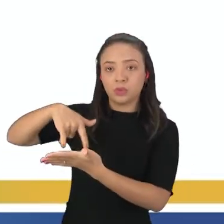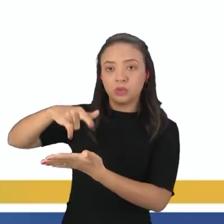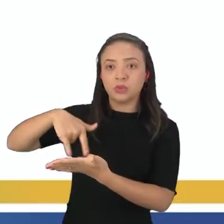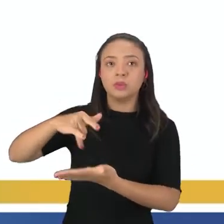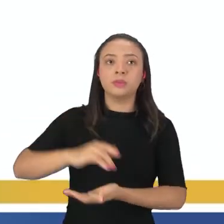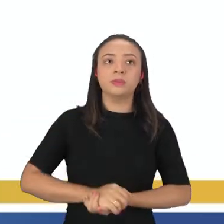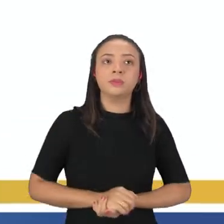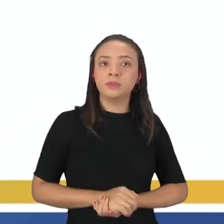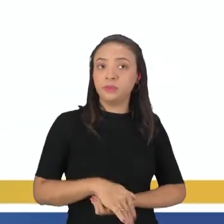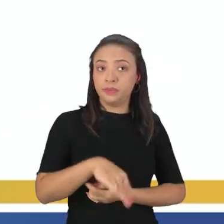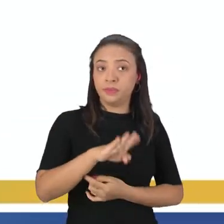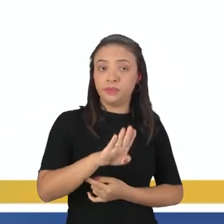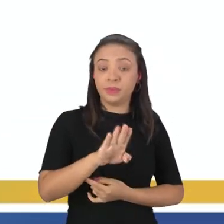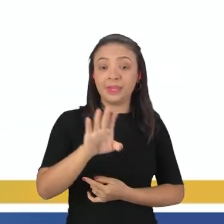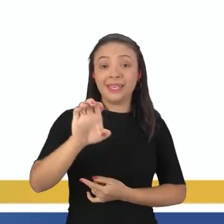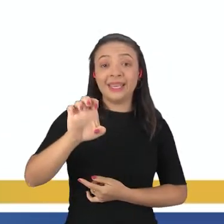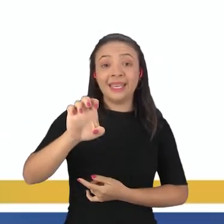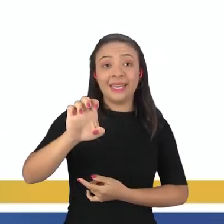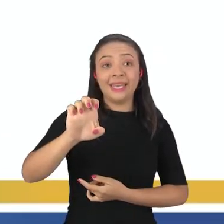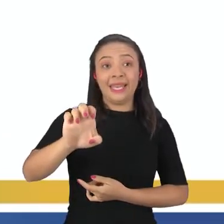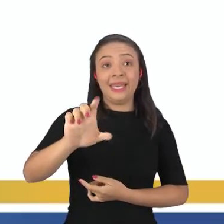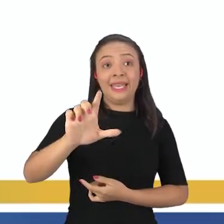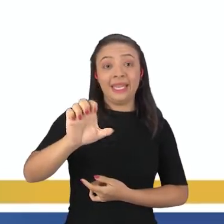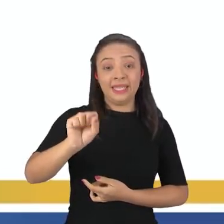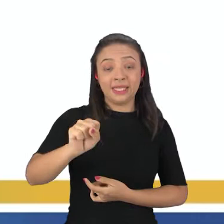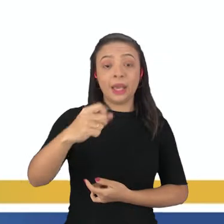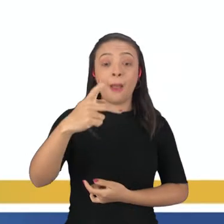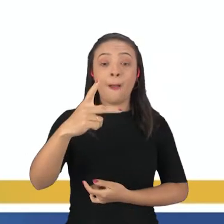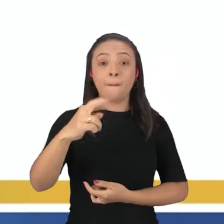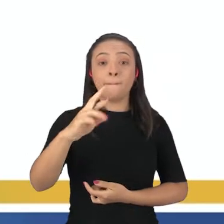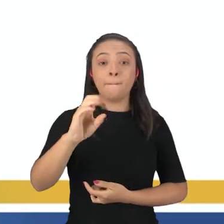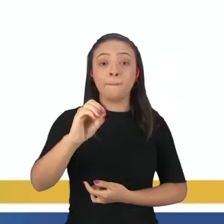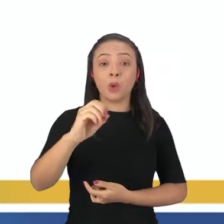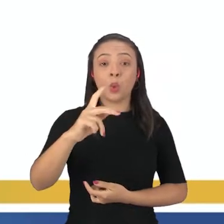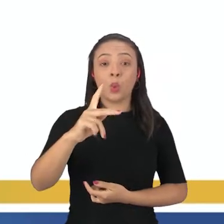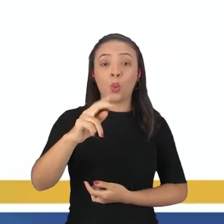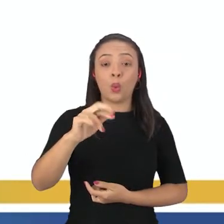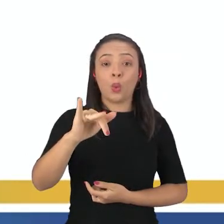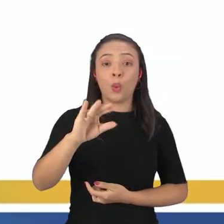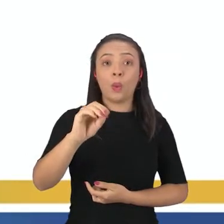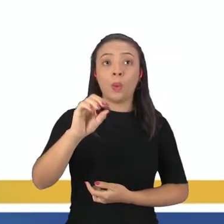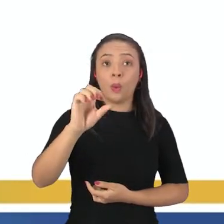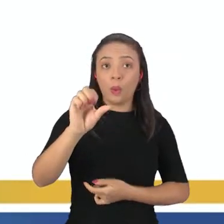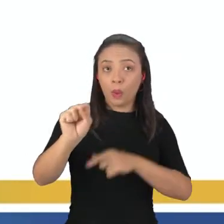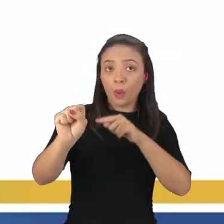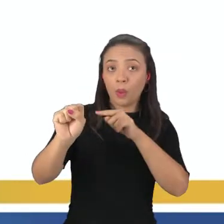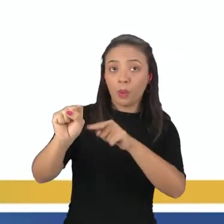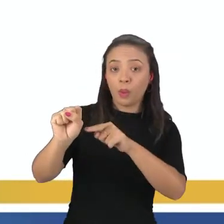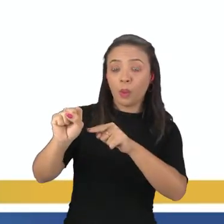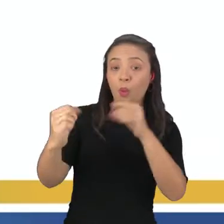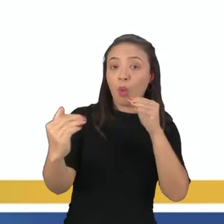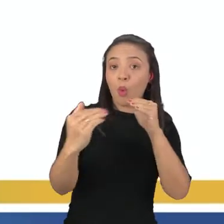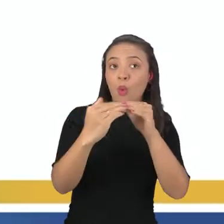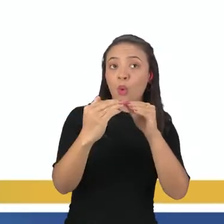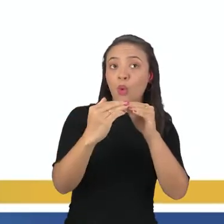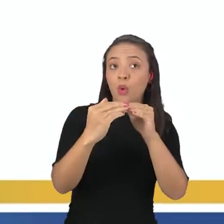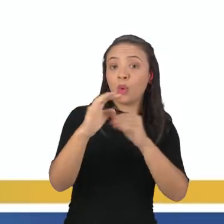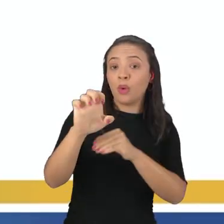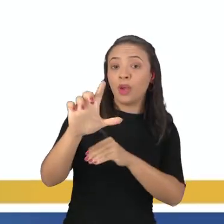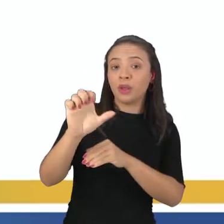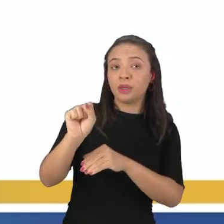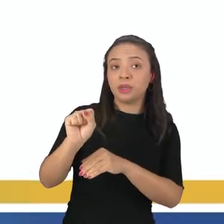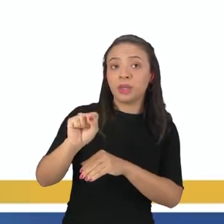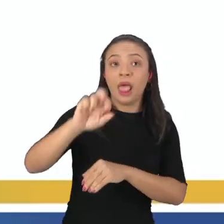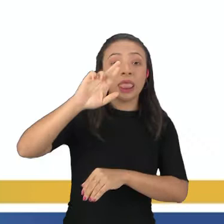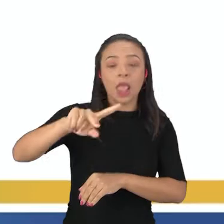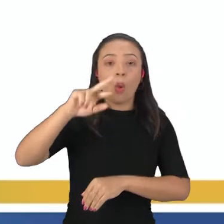B. Eles próprios vão ao jogo. Os próprios combinam com eles e não